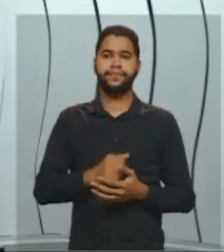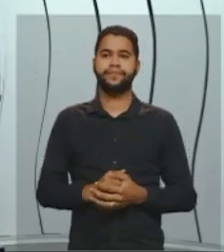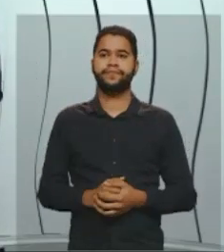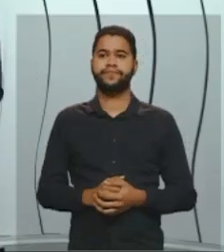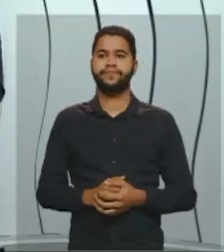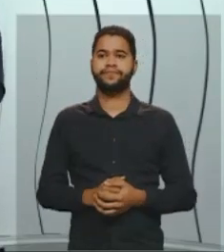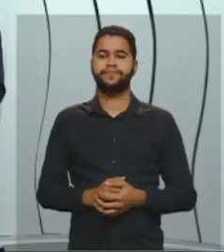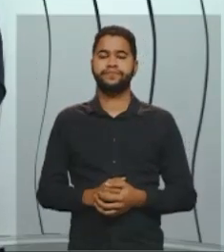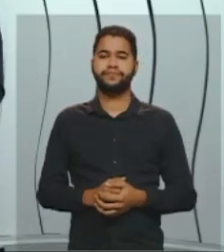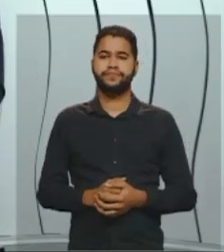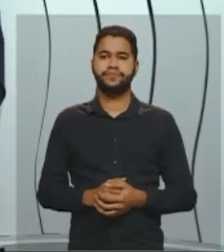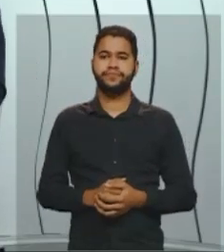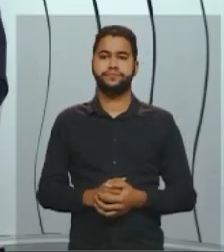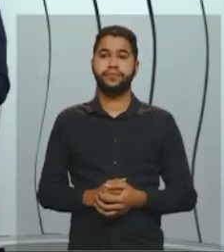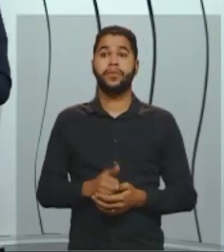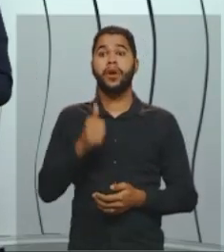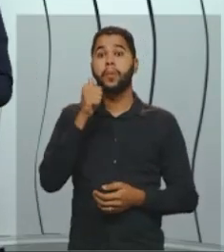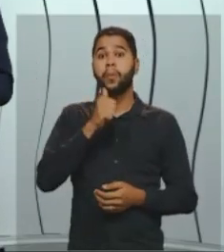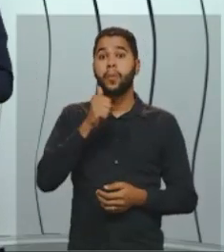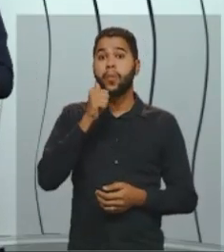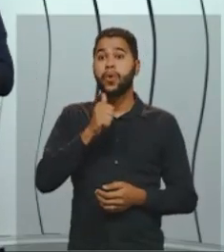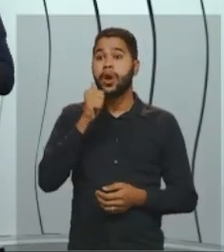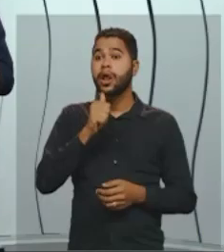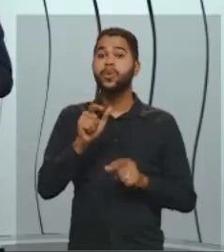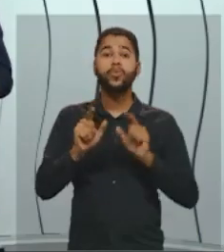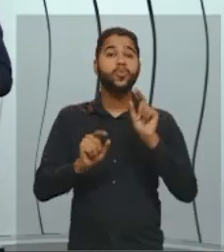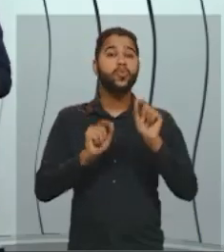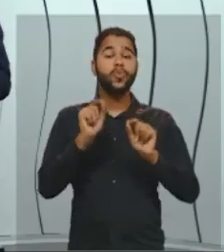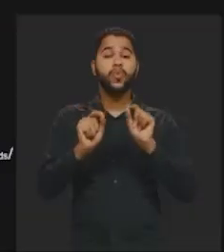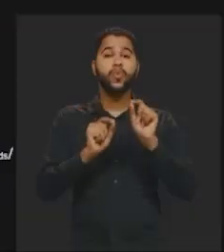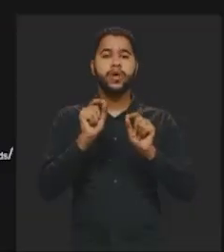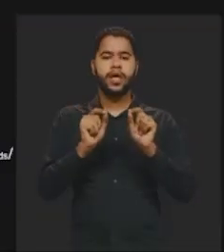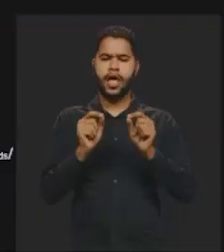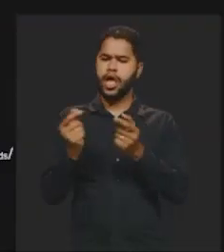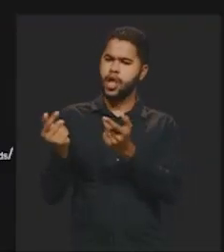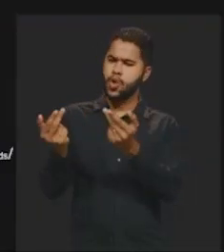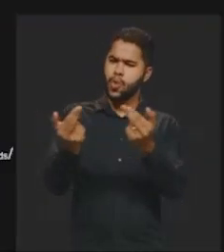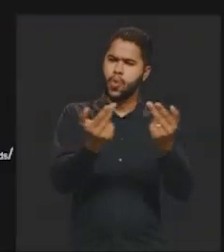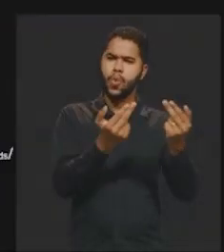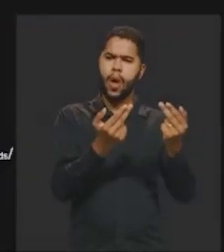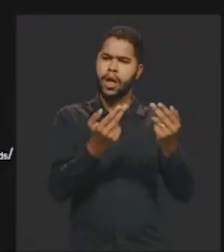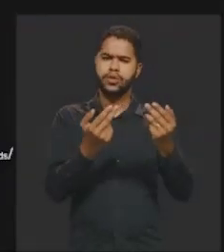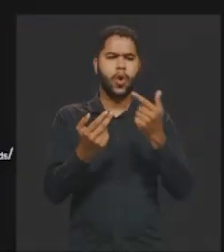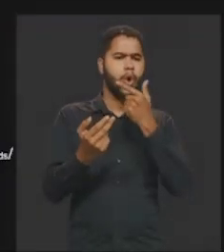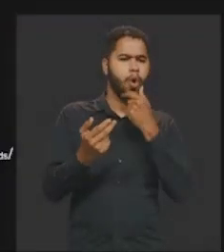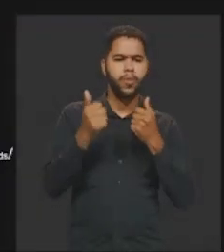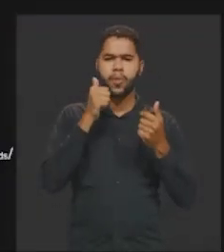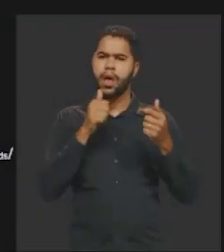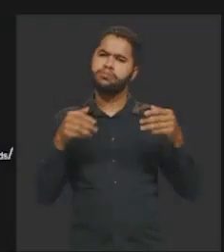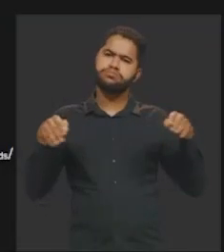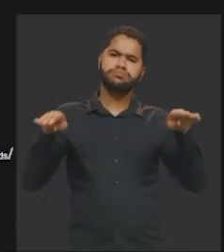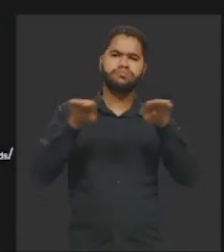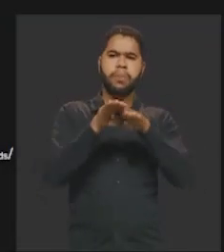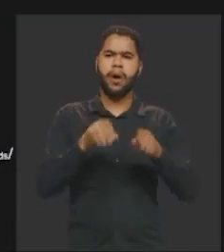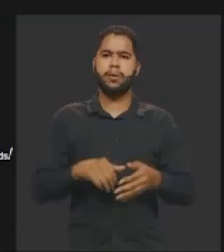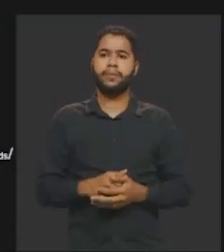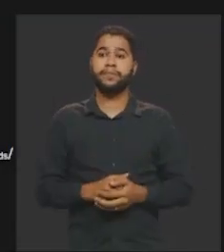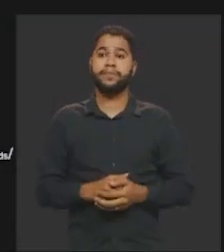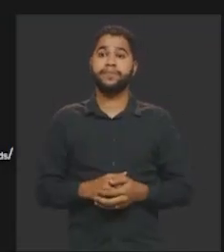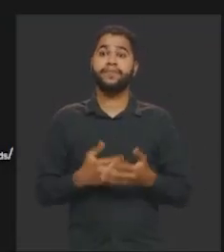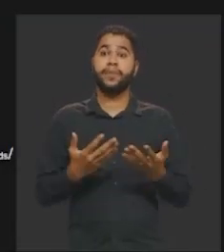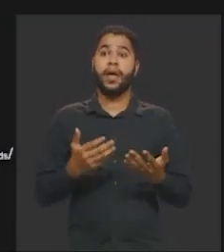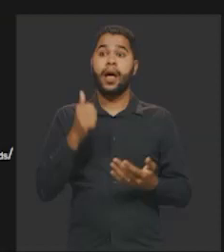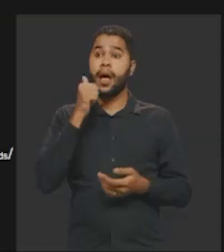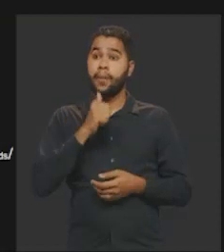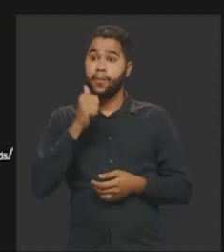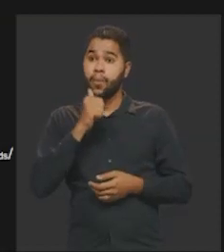be seen as equal. As mulheres devem ser vistas como iguais. Eles pegaram aqui o Google, women need to, as